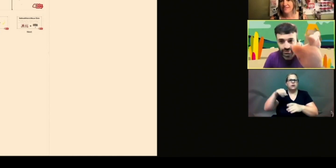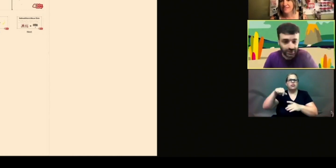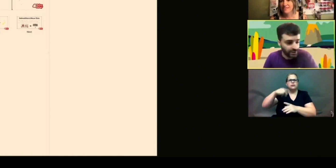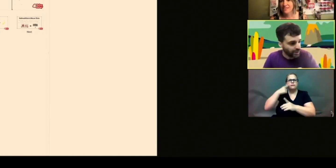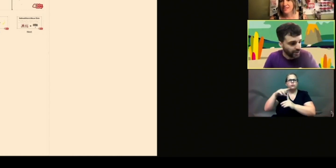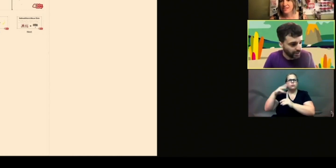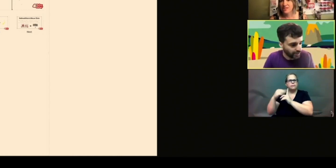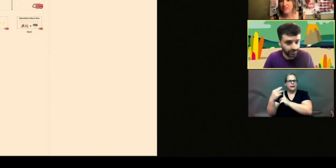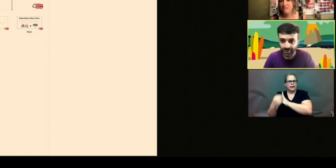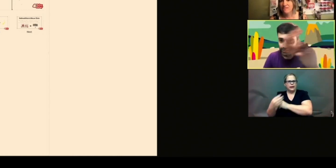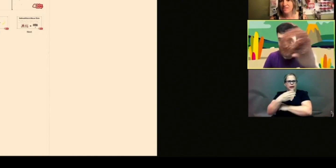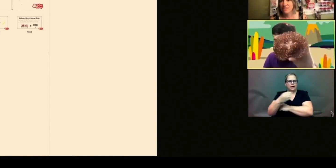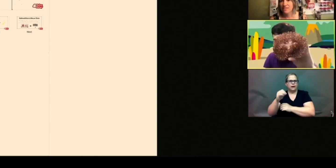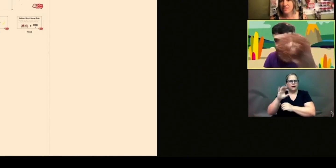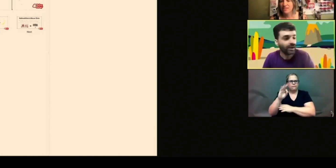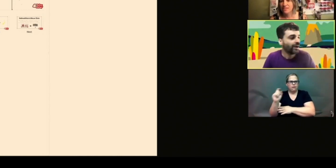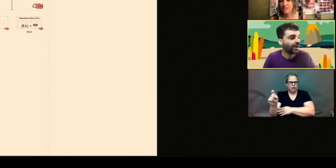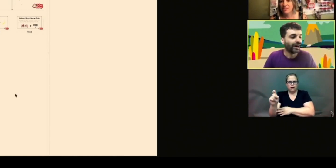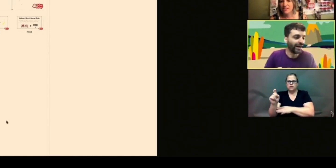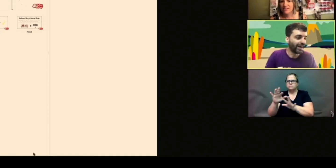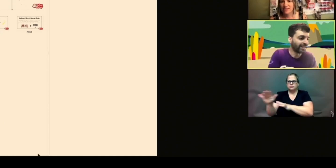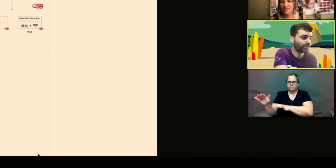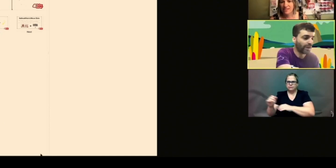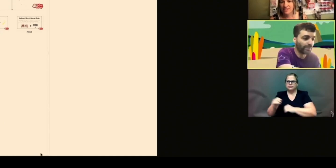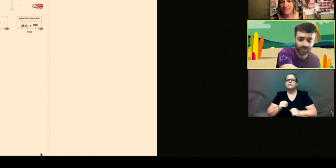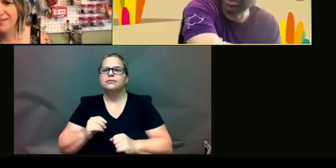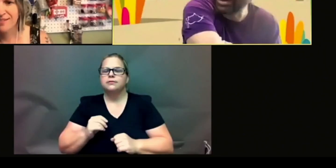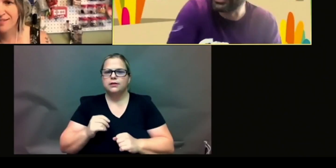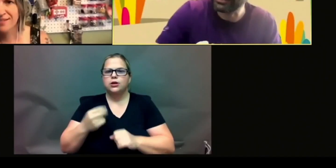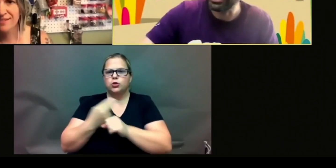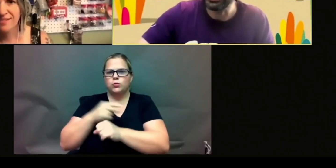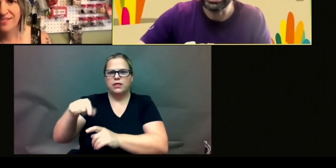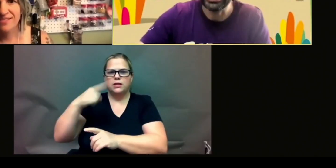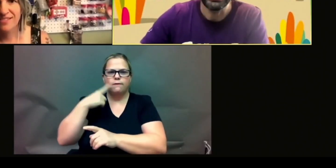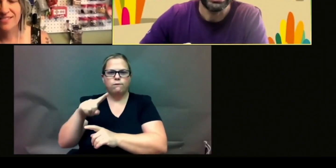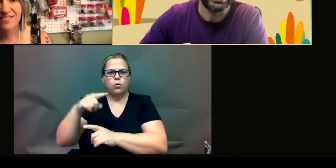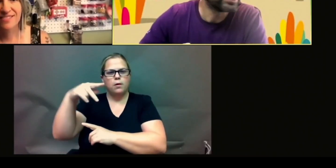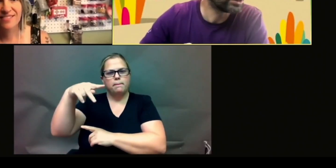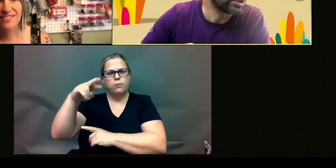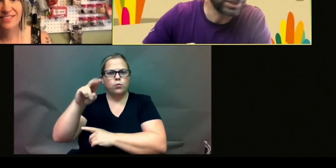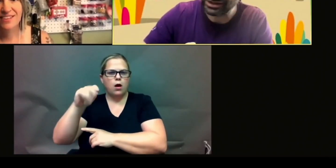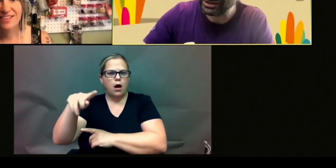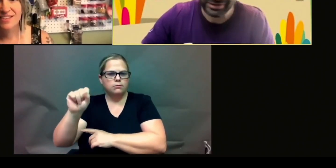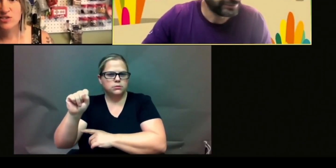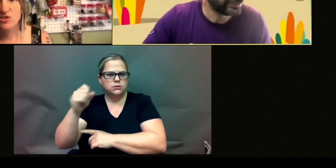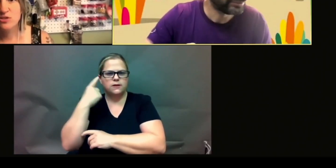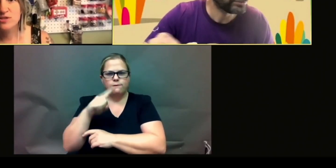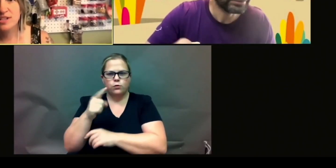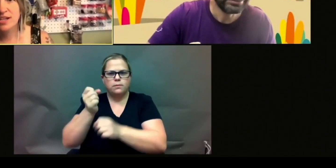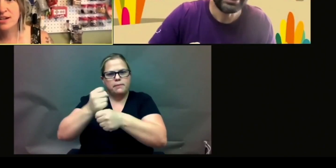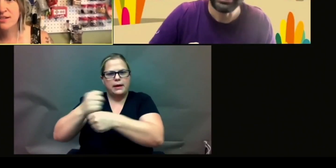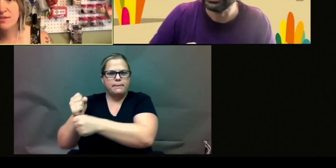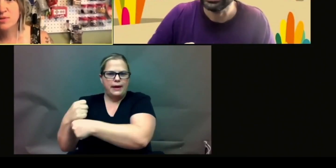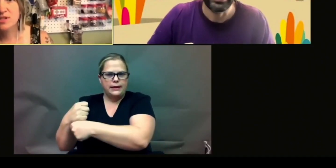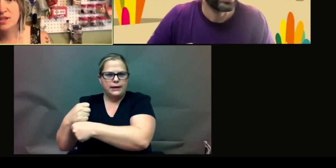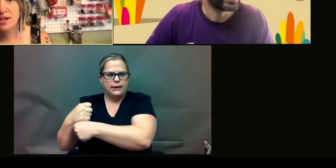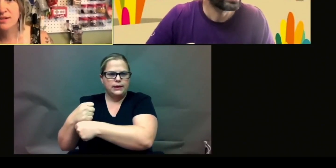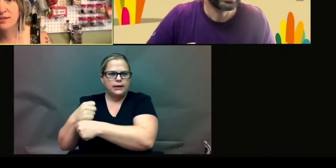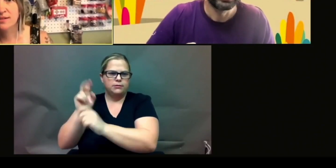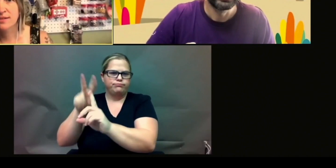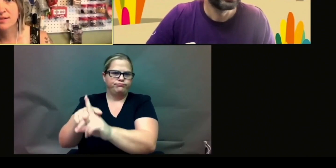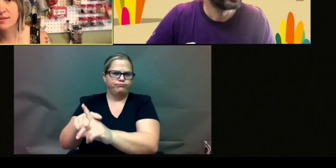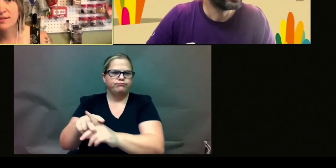uma banana, uma laranja, e nós temos aqui mais uns outros apetrechos para nossas criações